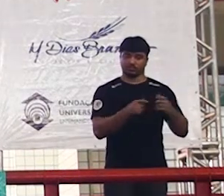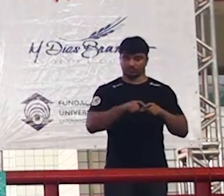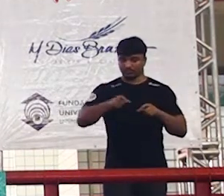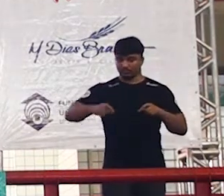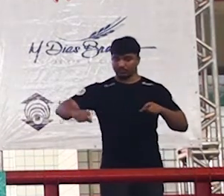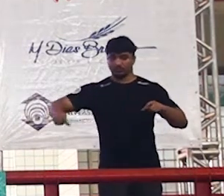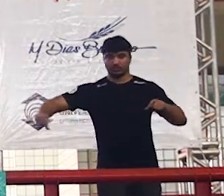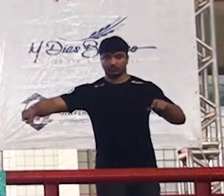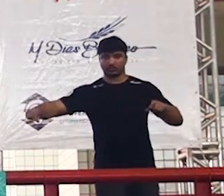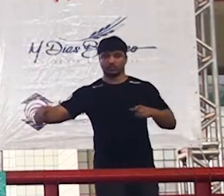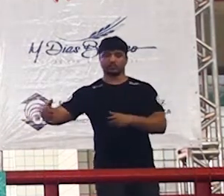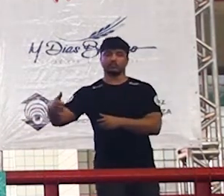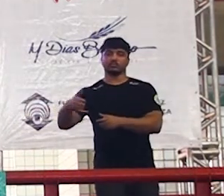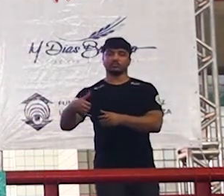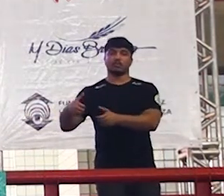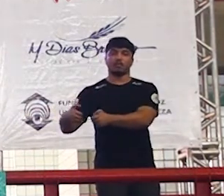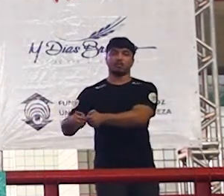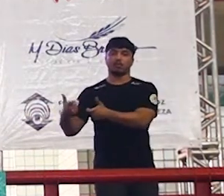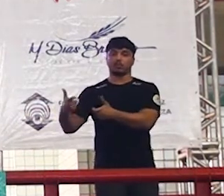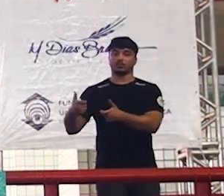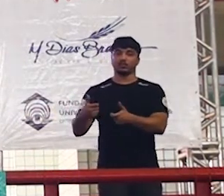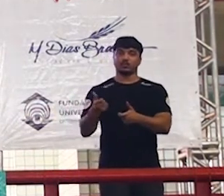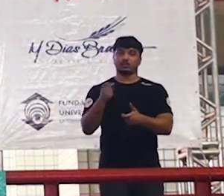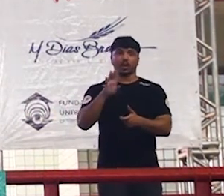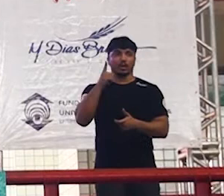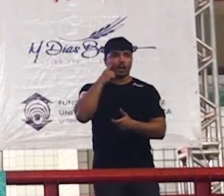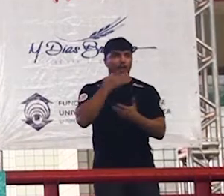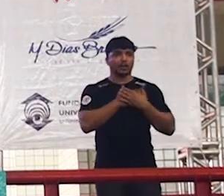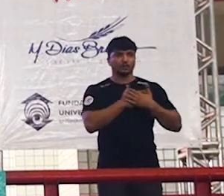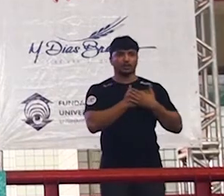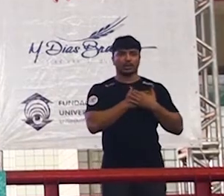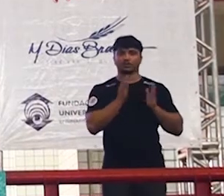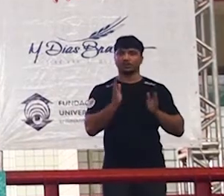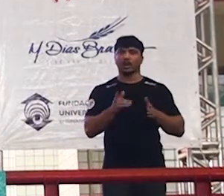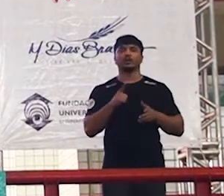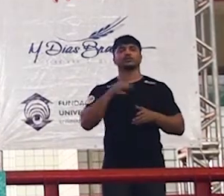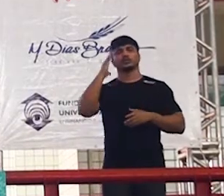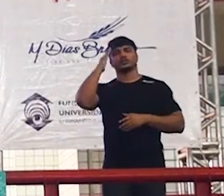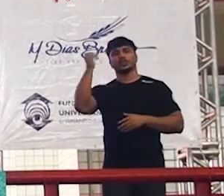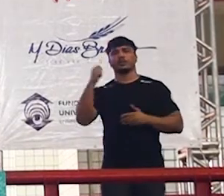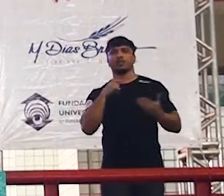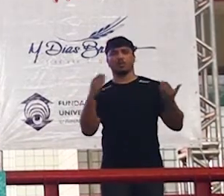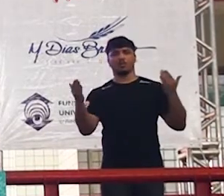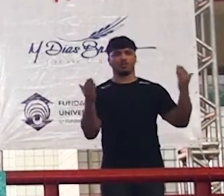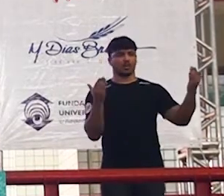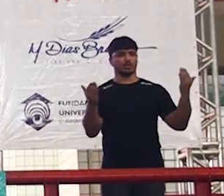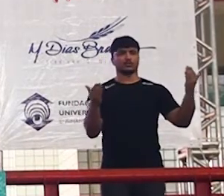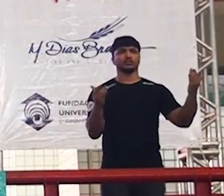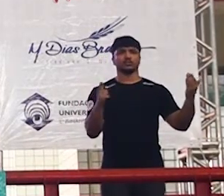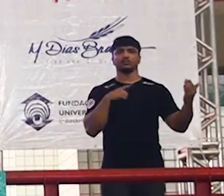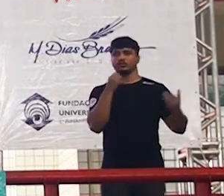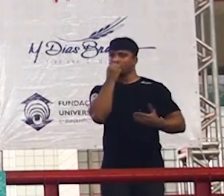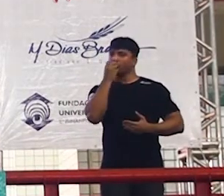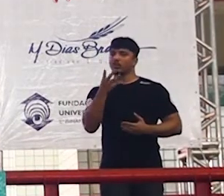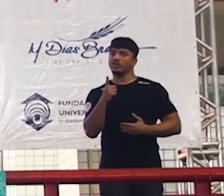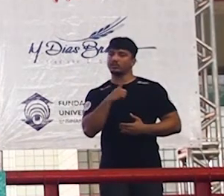próprio coração. Quem já se viu apaixonado aqui, sabe que essa comparação, essa metáfora é muito